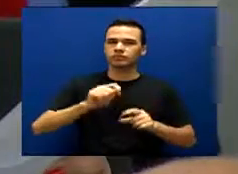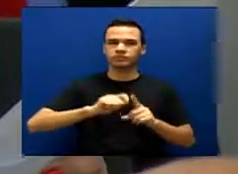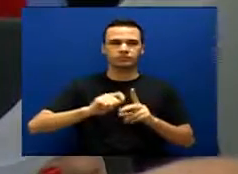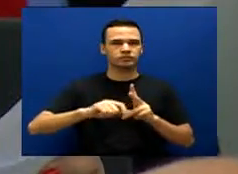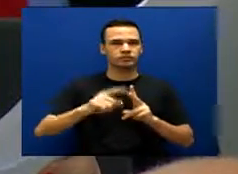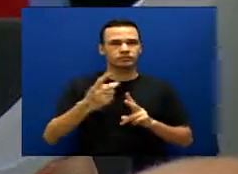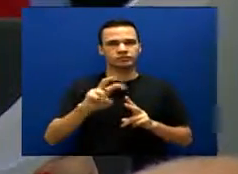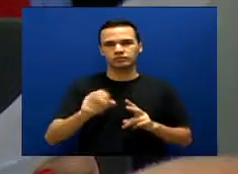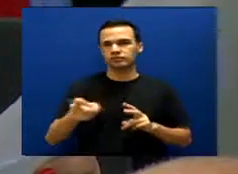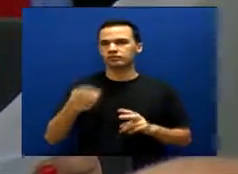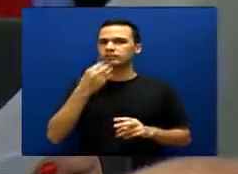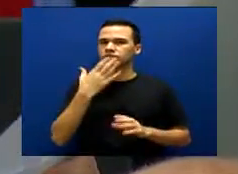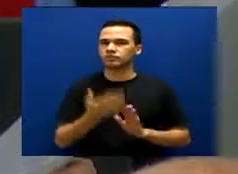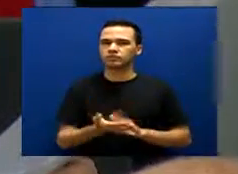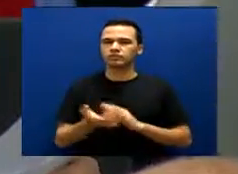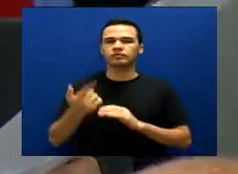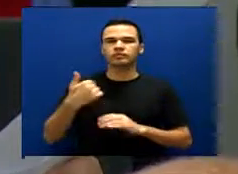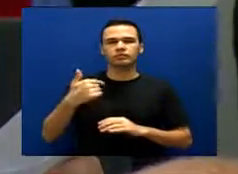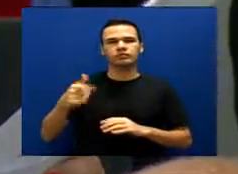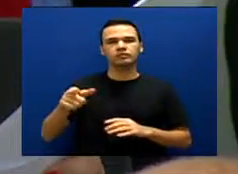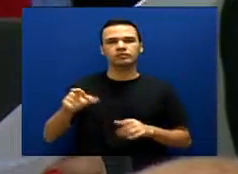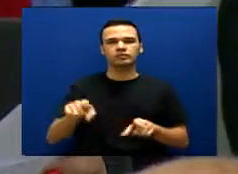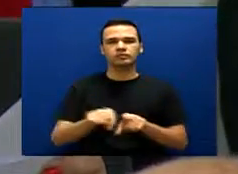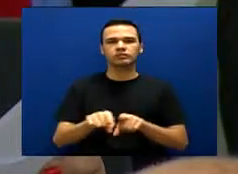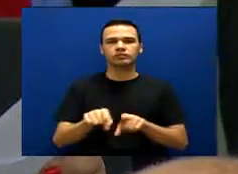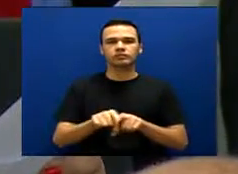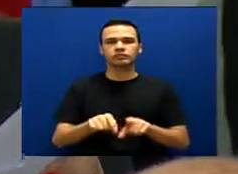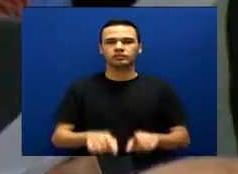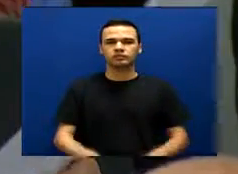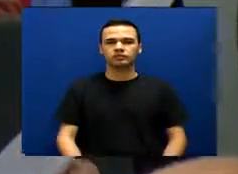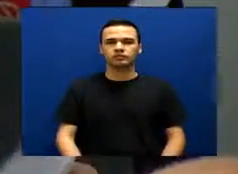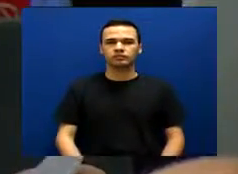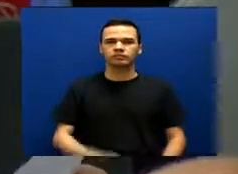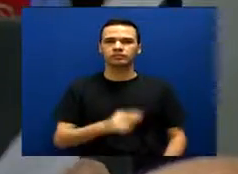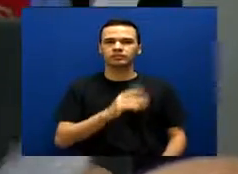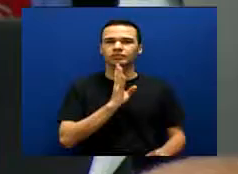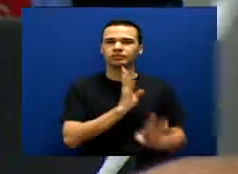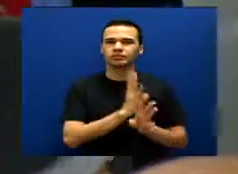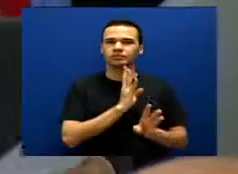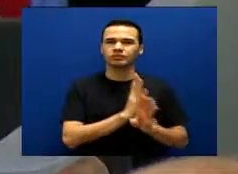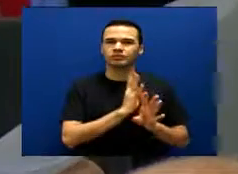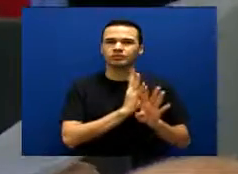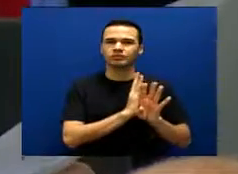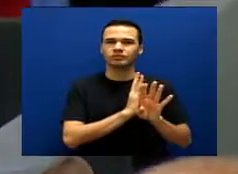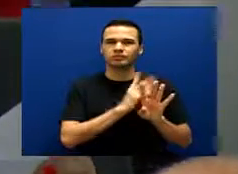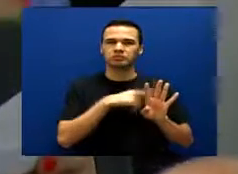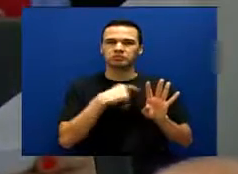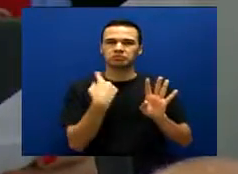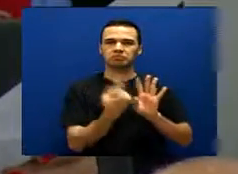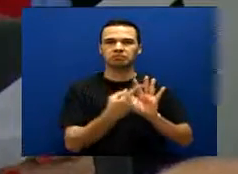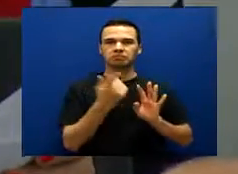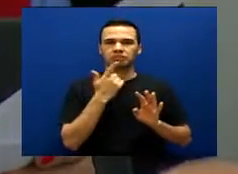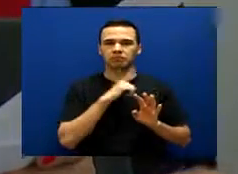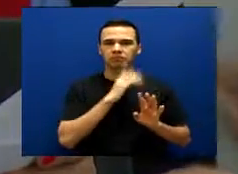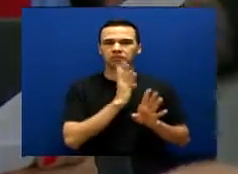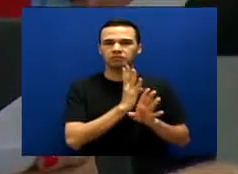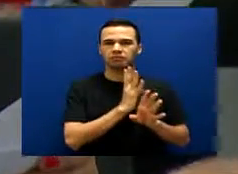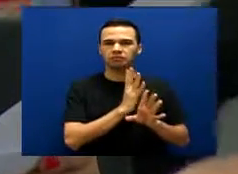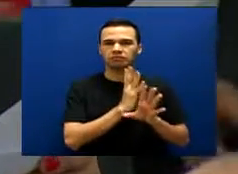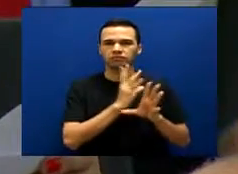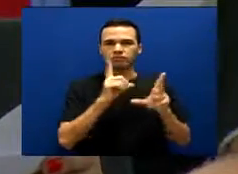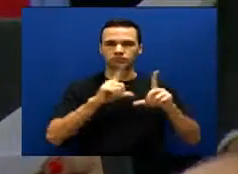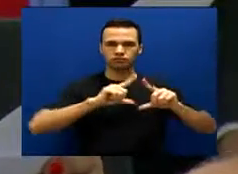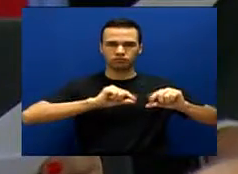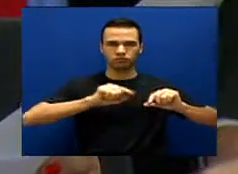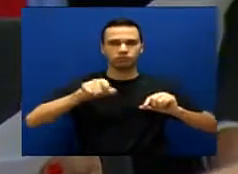eu tendo conseguido eliminar a fila de espera tão propalada. Considerando que